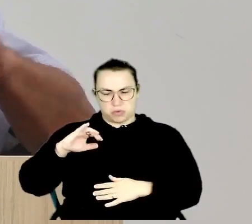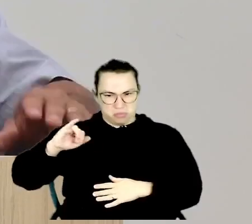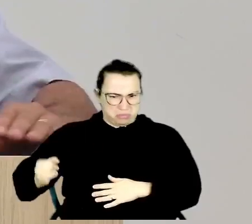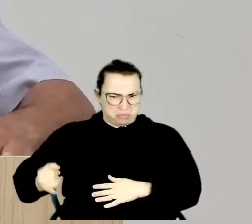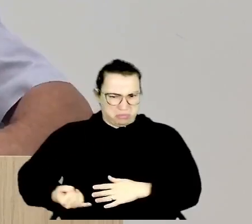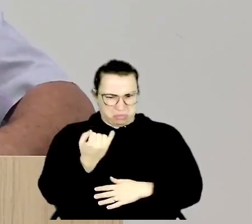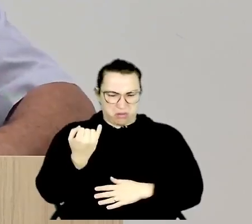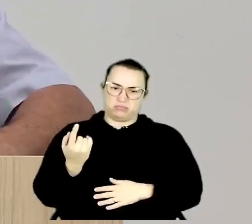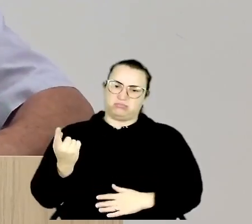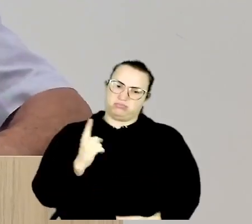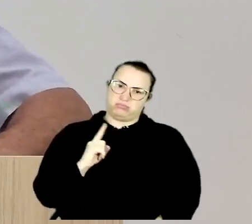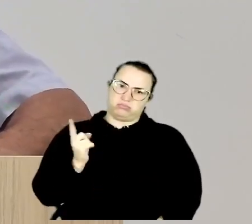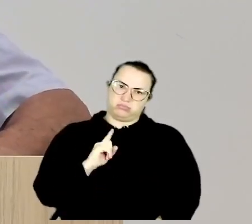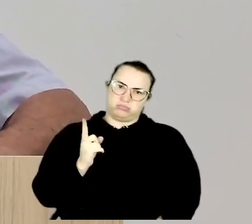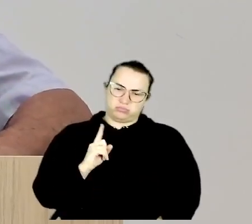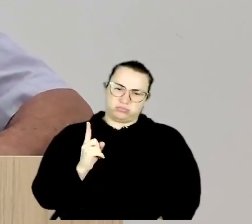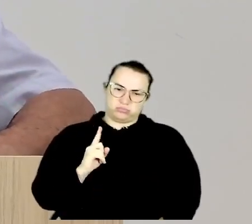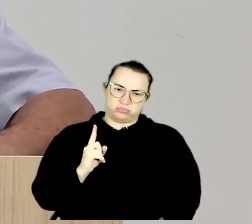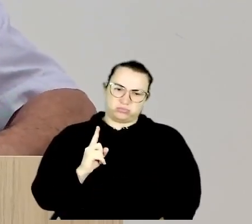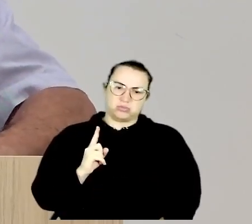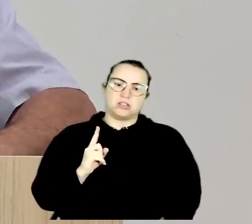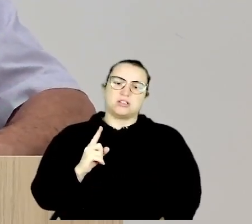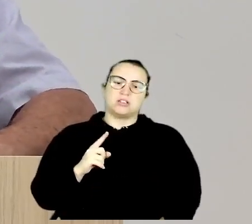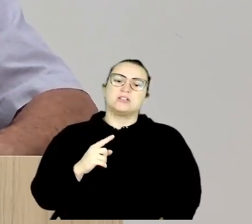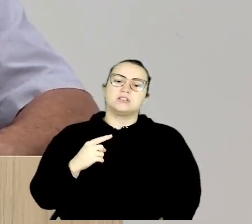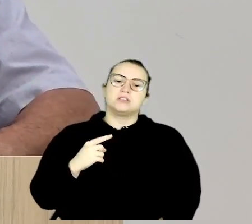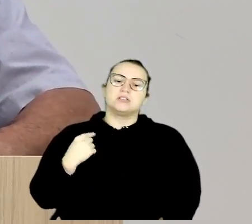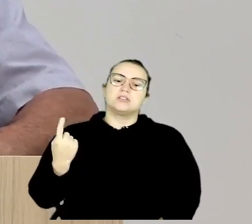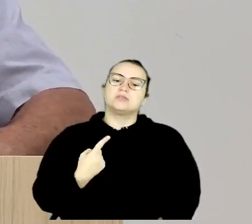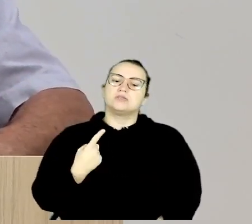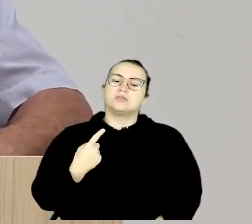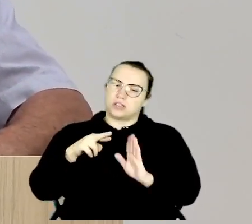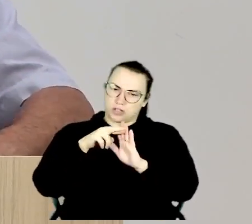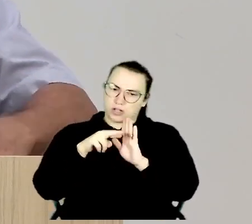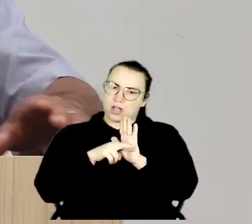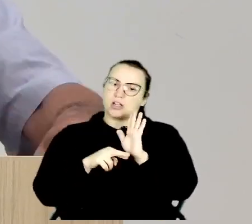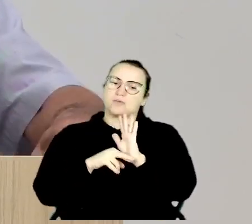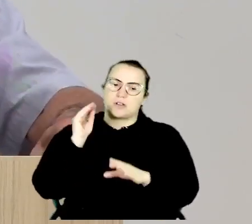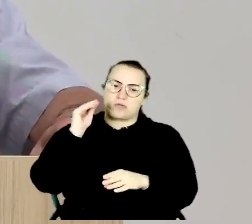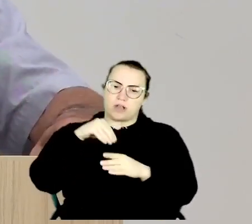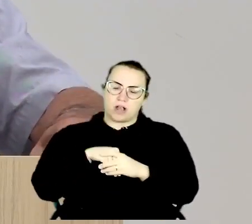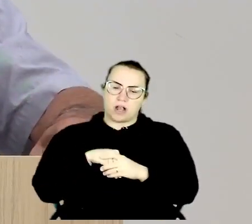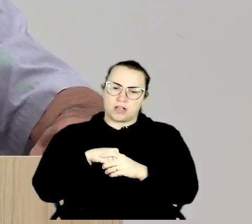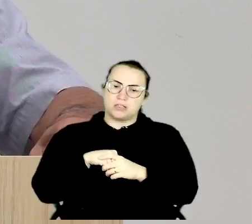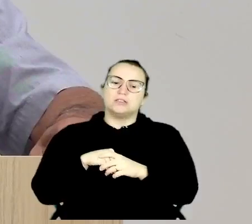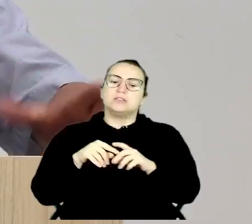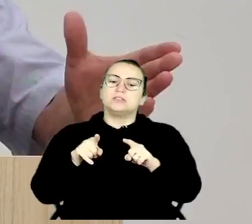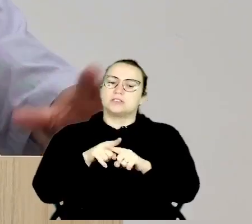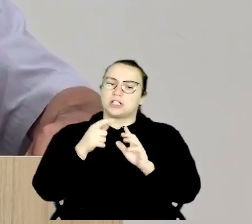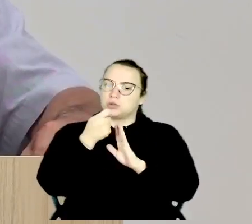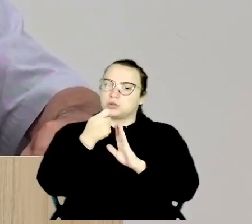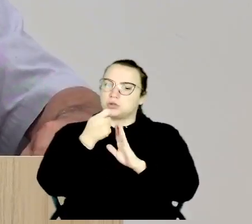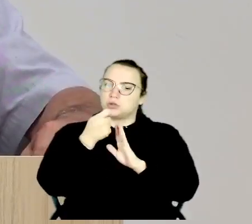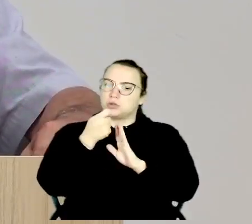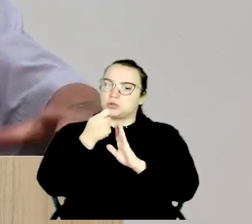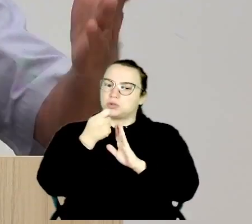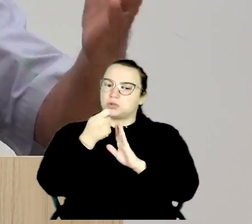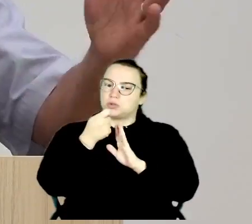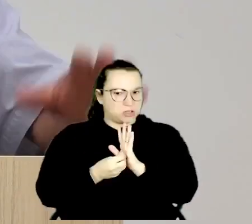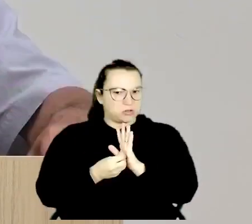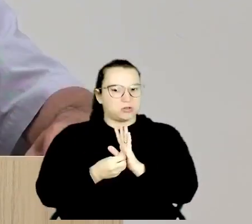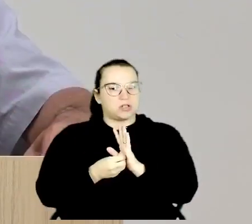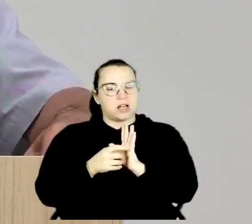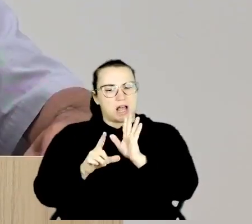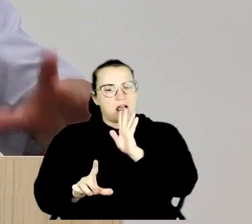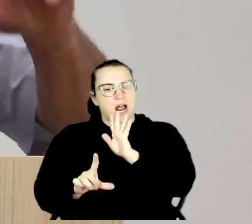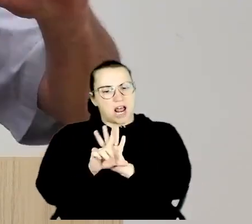cheguei aqui, Beto Bride, existe o regimento interno dessa casa e lá está tudo escrito. Aquelas leis que tem lá, não foi eu